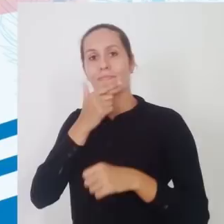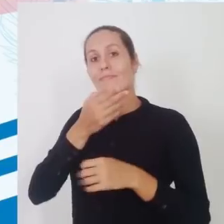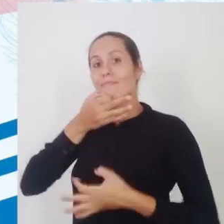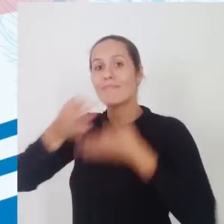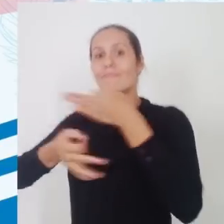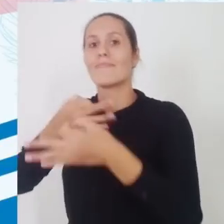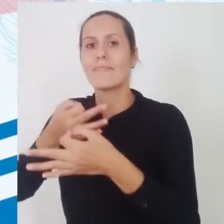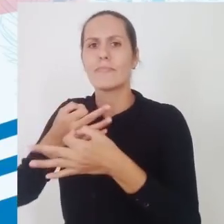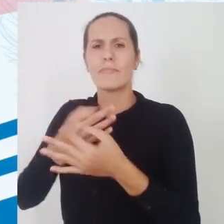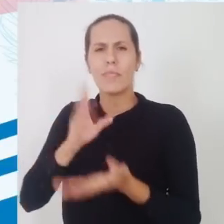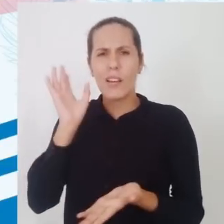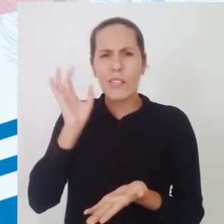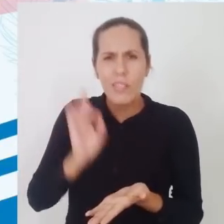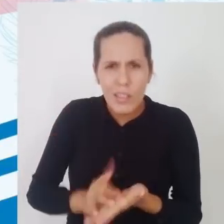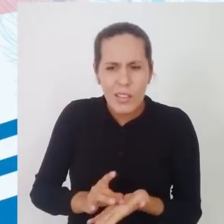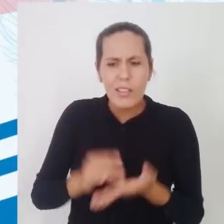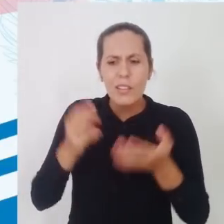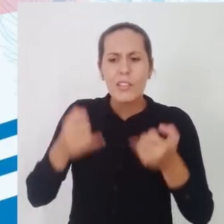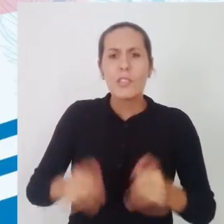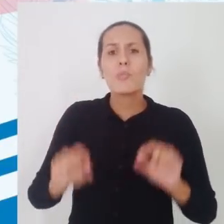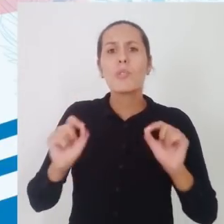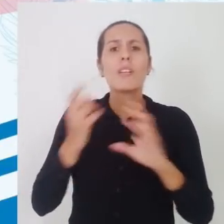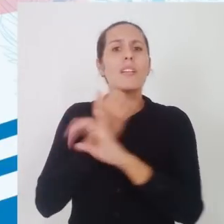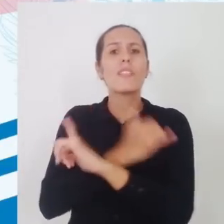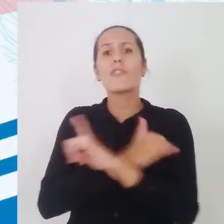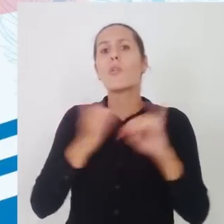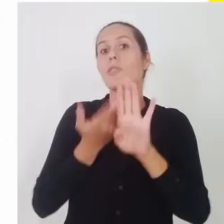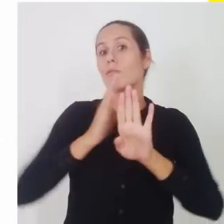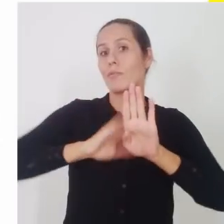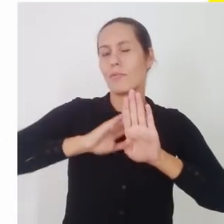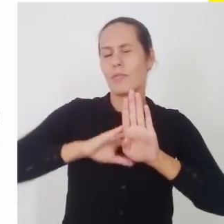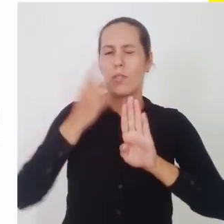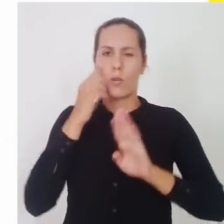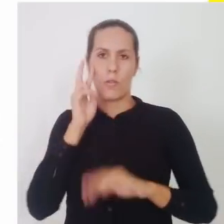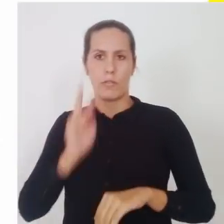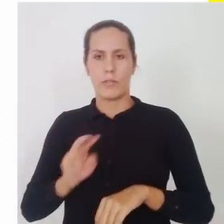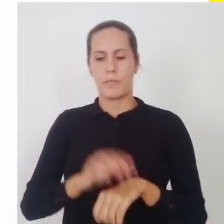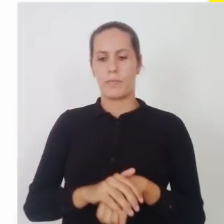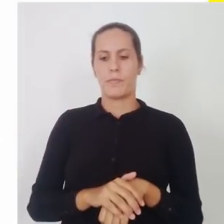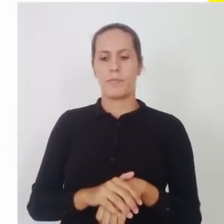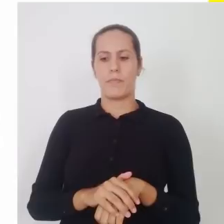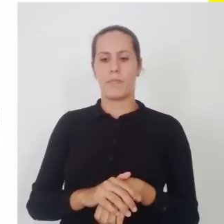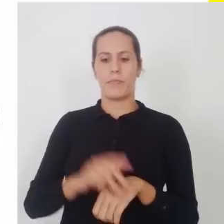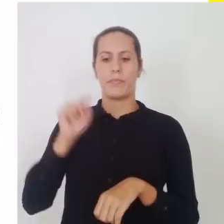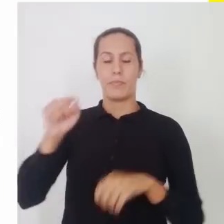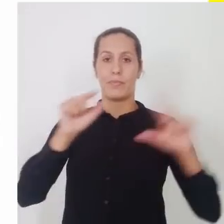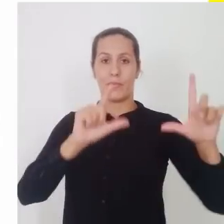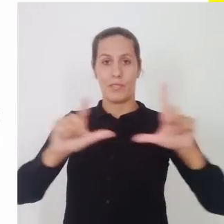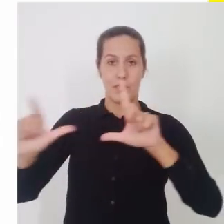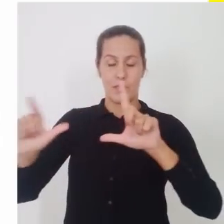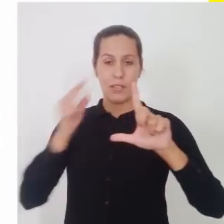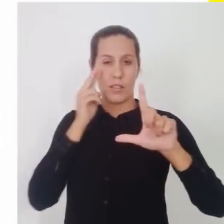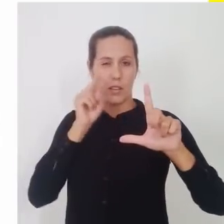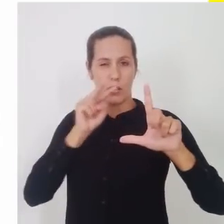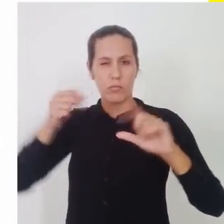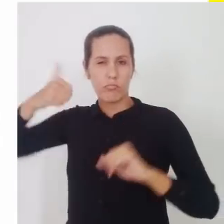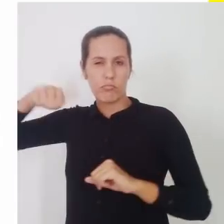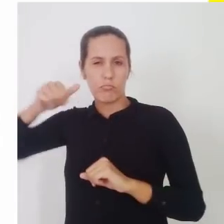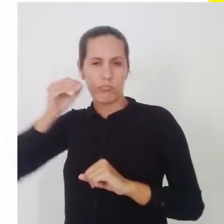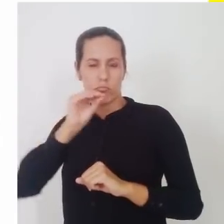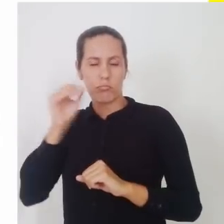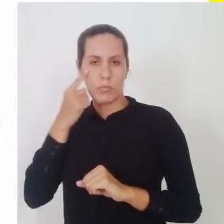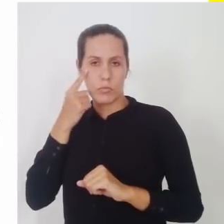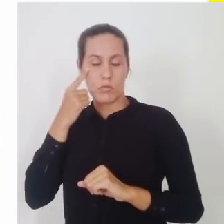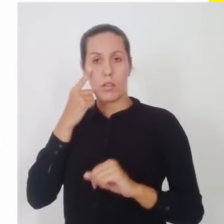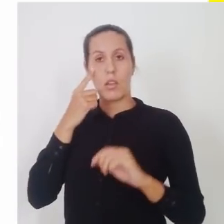estar falando de informação implícita? Dá uma olhada. Nessa tirinha que a gente acabou de ler e analisar, a